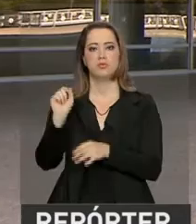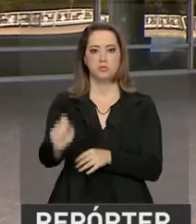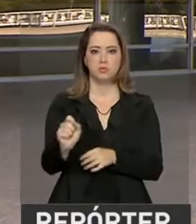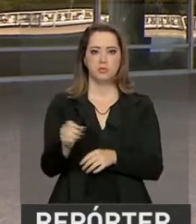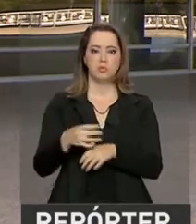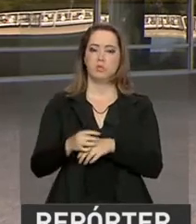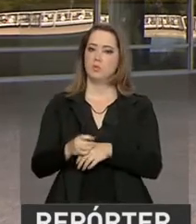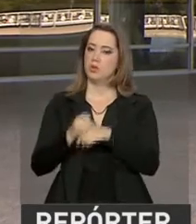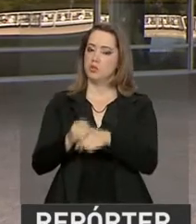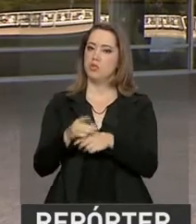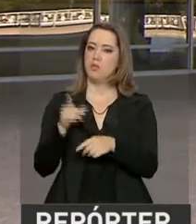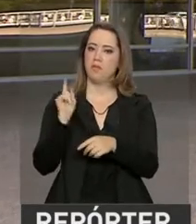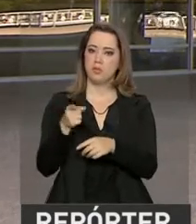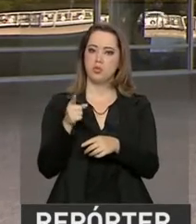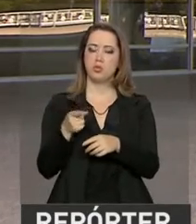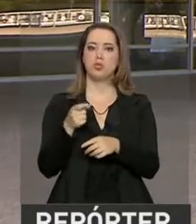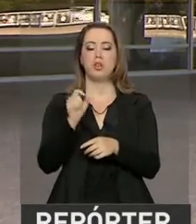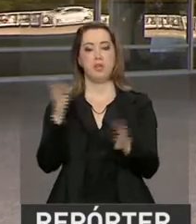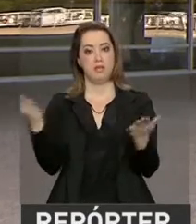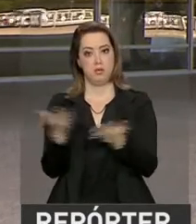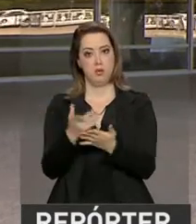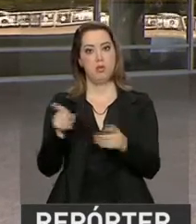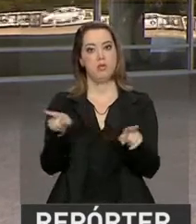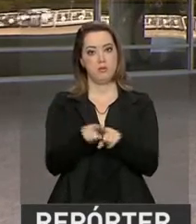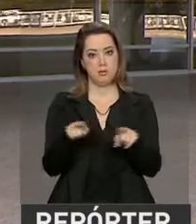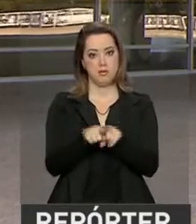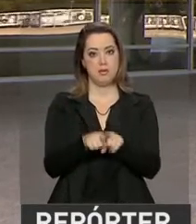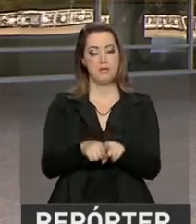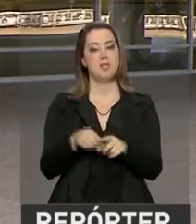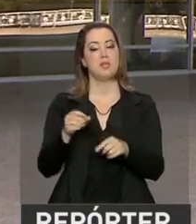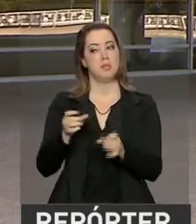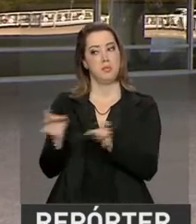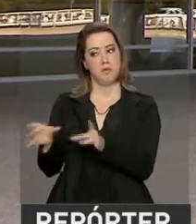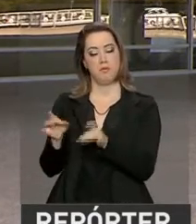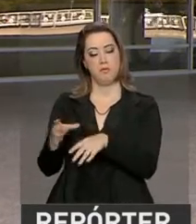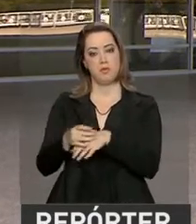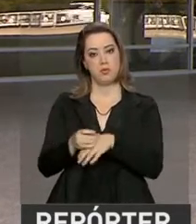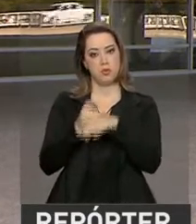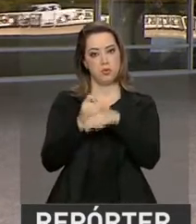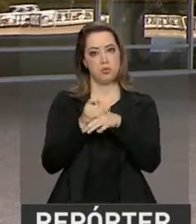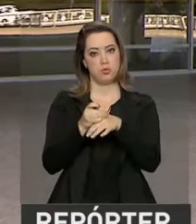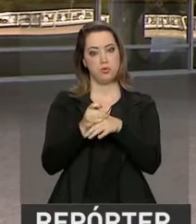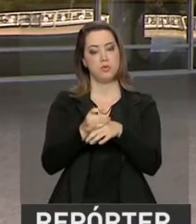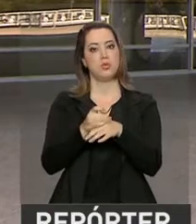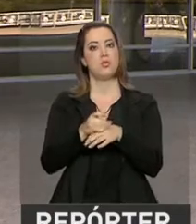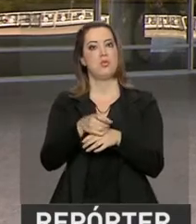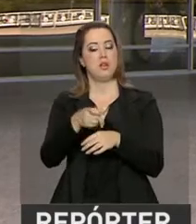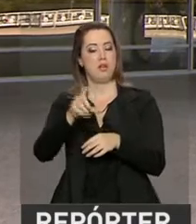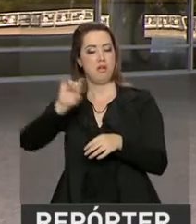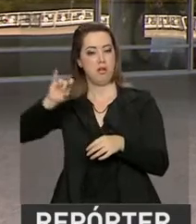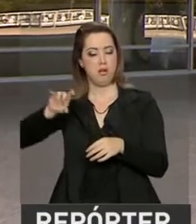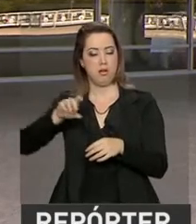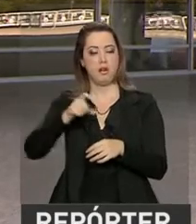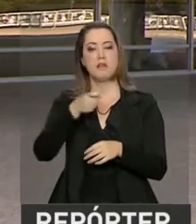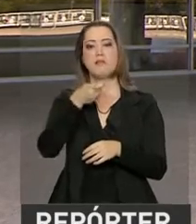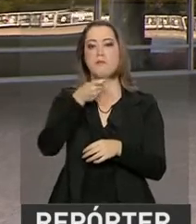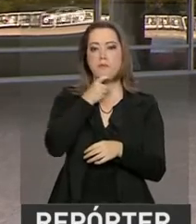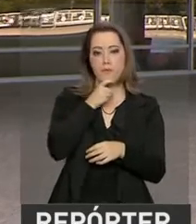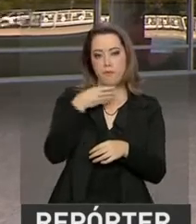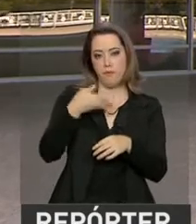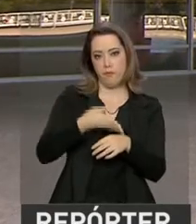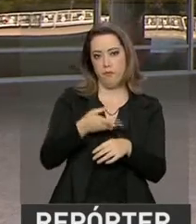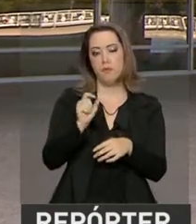Estados Unidos, passará a vender, portanto, a carne in natura, ou seja, a carne fresca e a carne congelada, como eu falei, encerrando